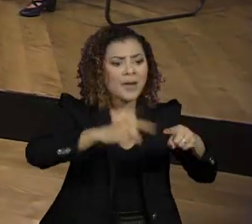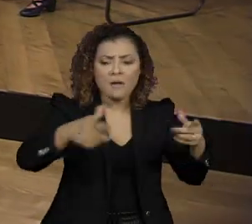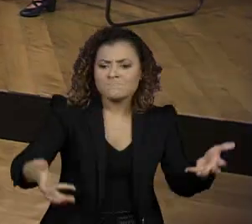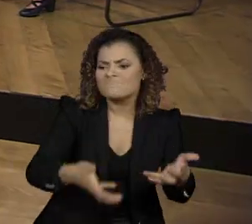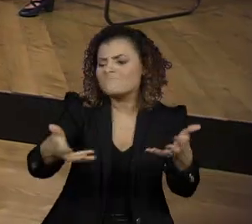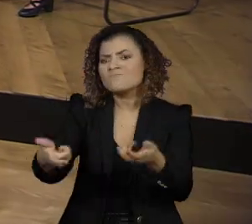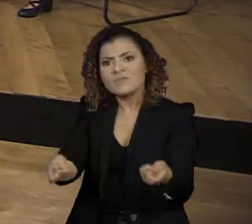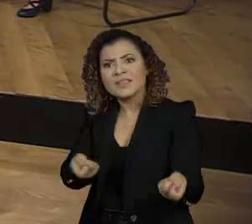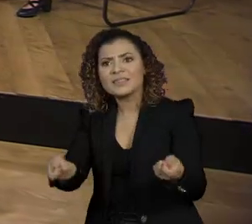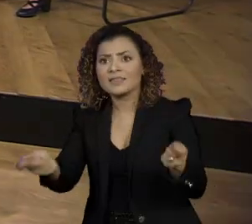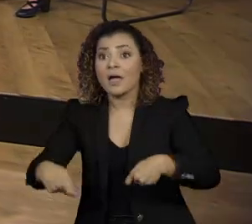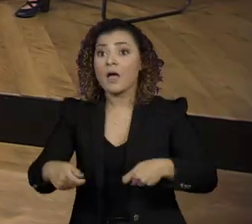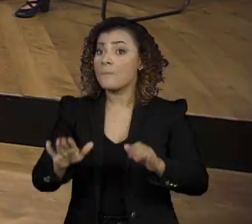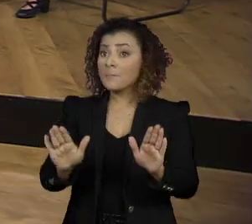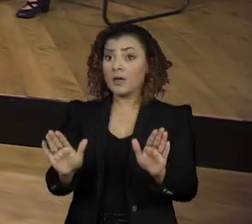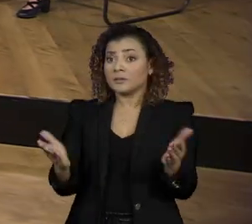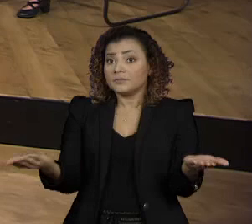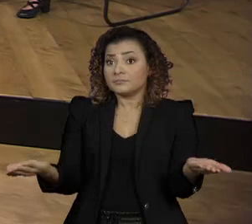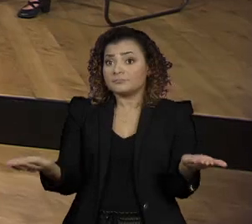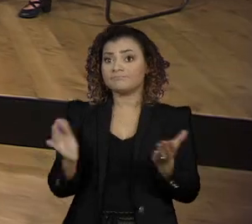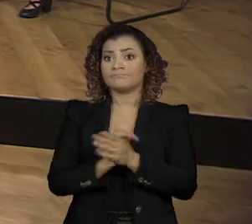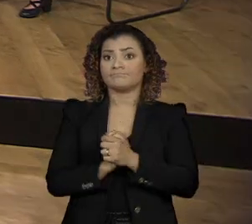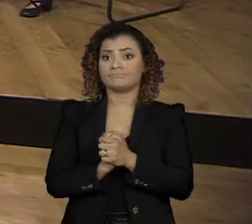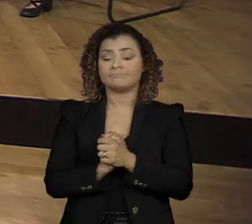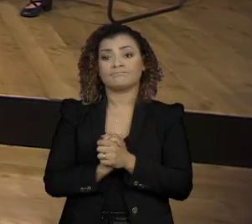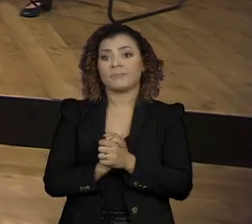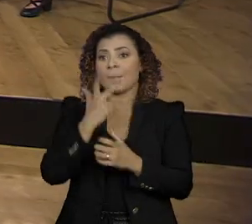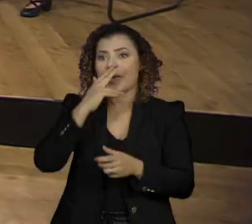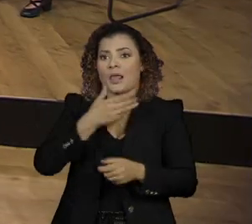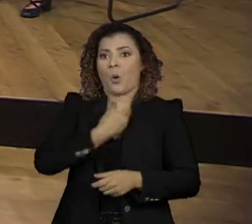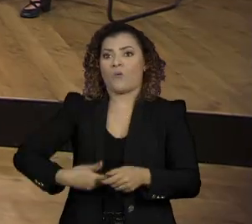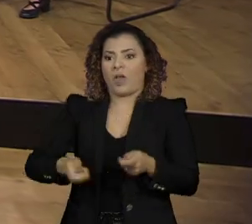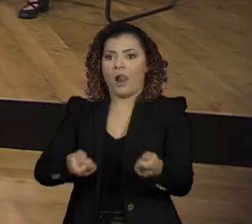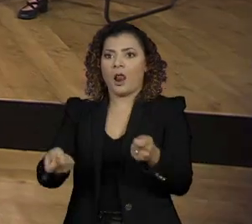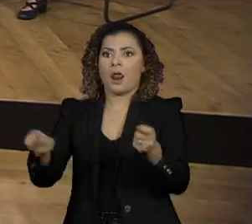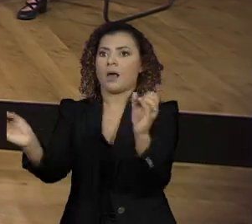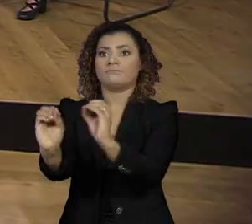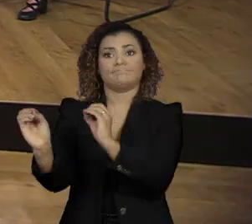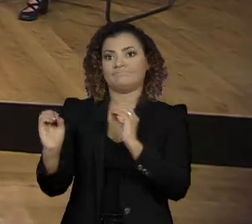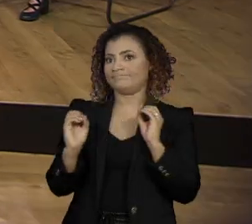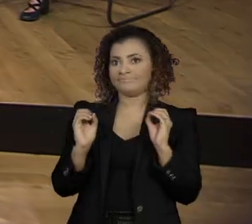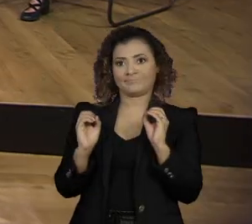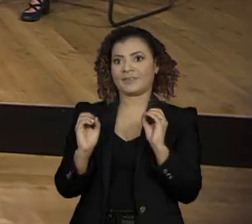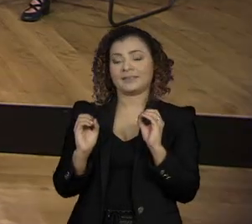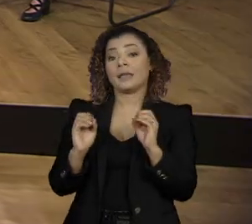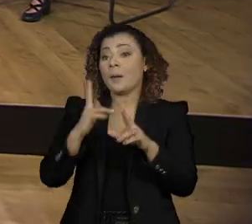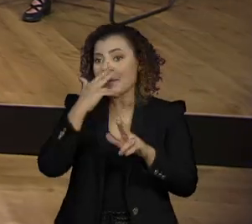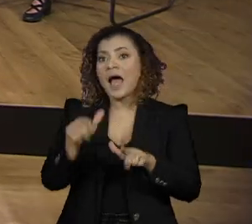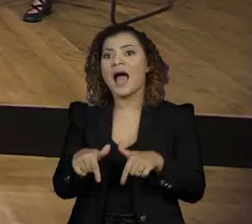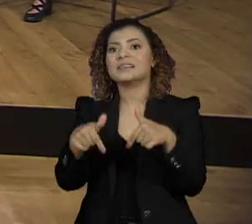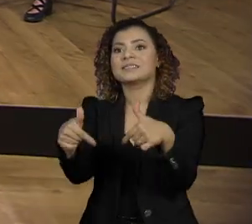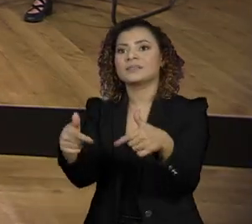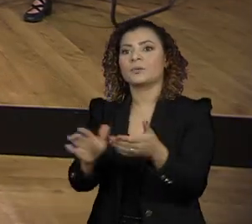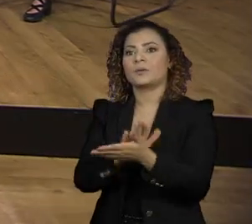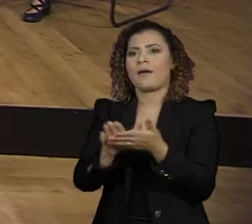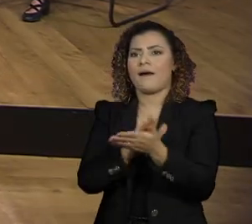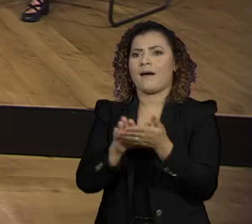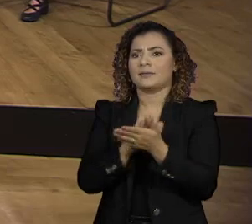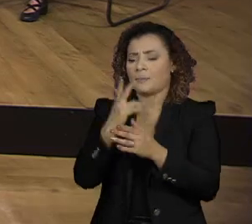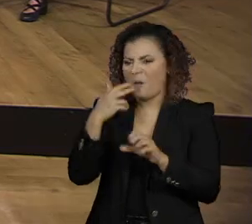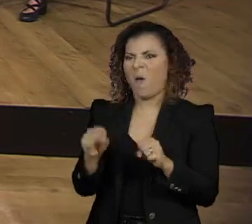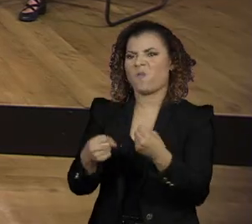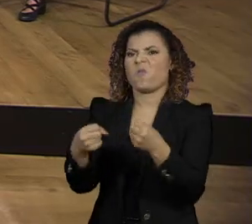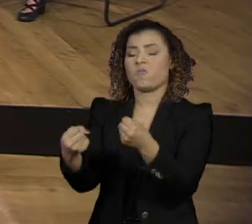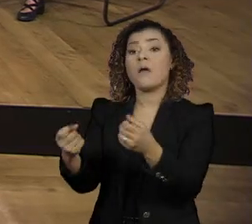para enfrentar a pandemia, mas claramente nós temos um desgoverno que não só não agiu no sentido de coordenar os esforços, mas,